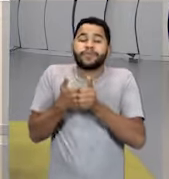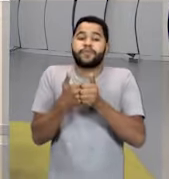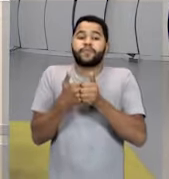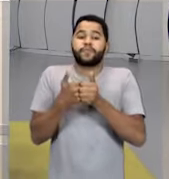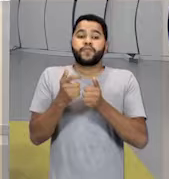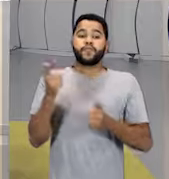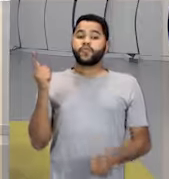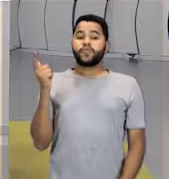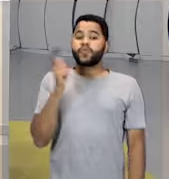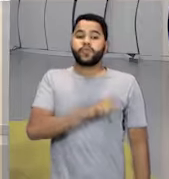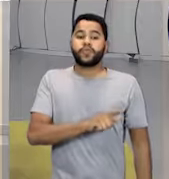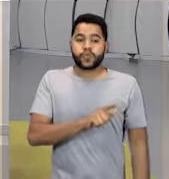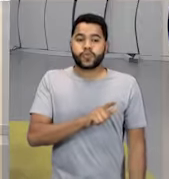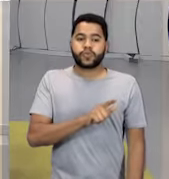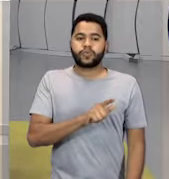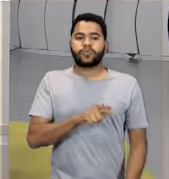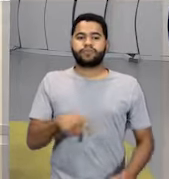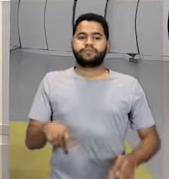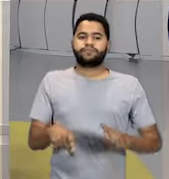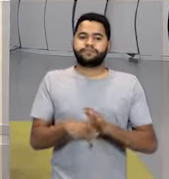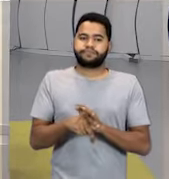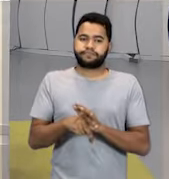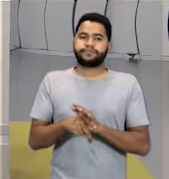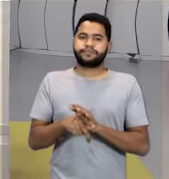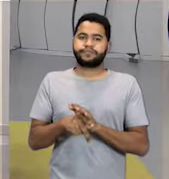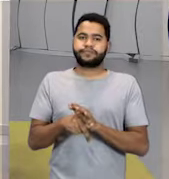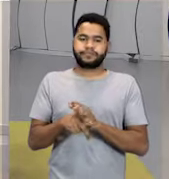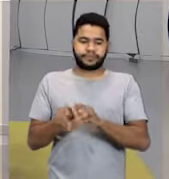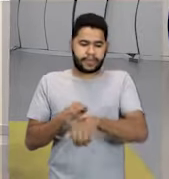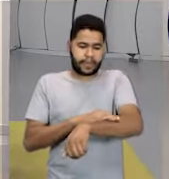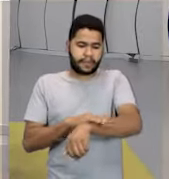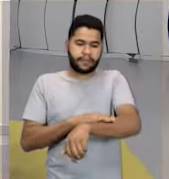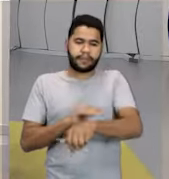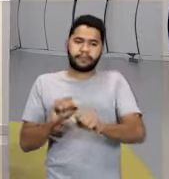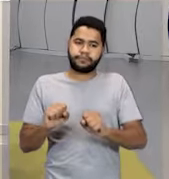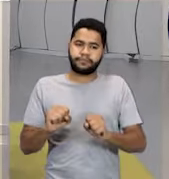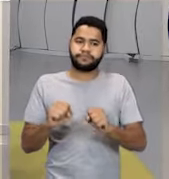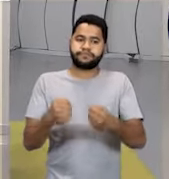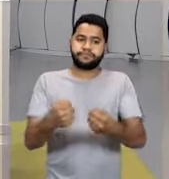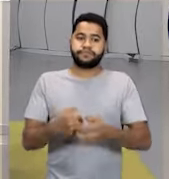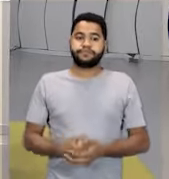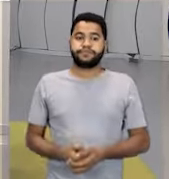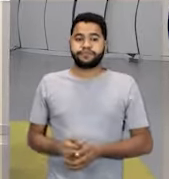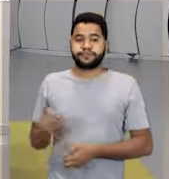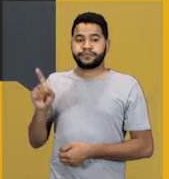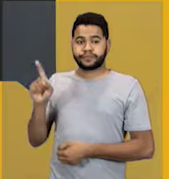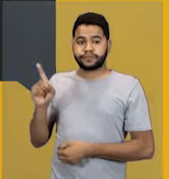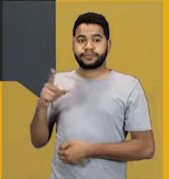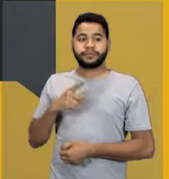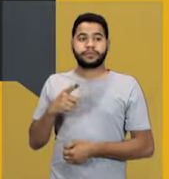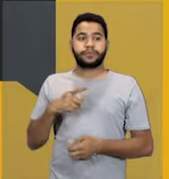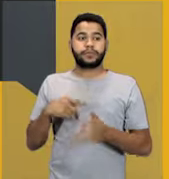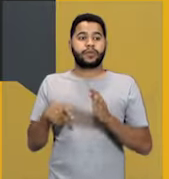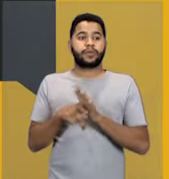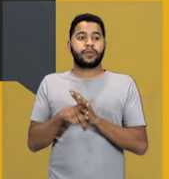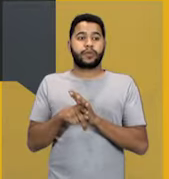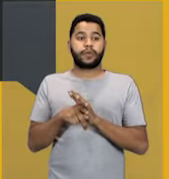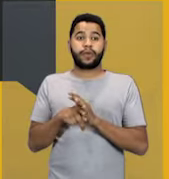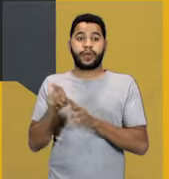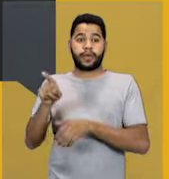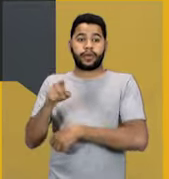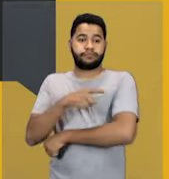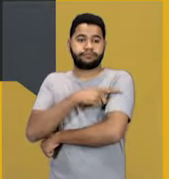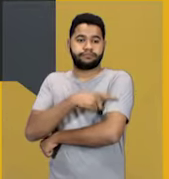elas possam cobrir a nossa pele e nos proteger. Aqui, a gente tem uma célula